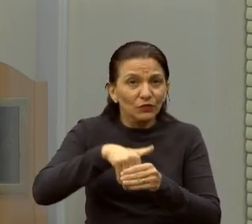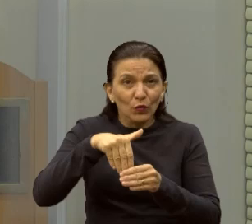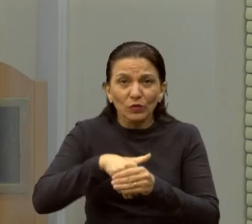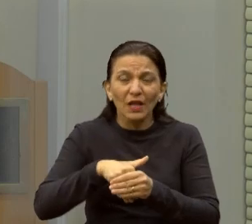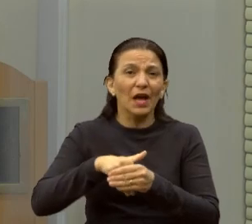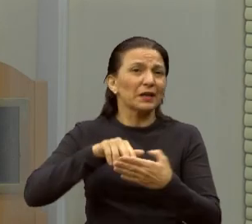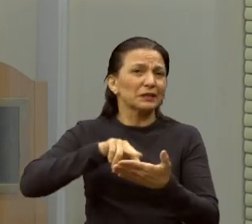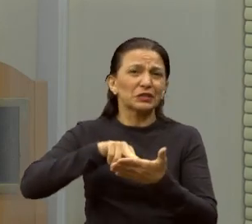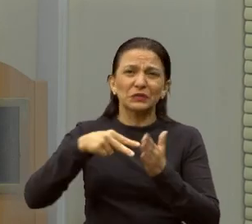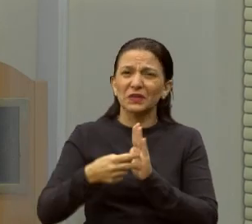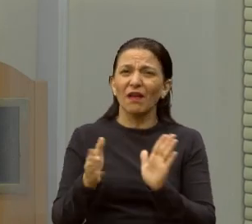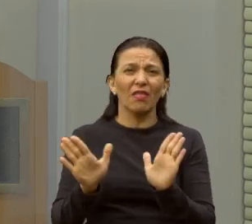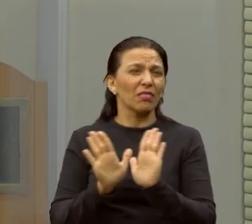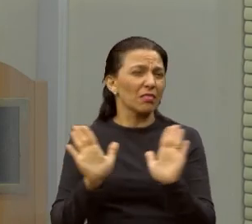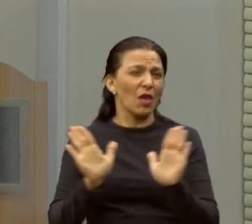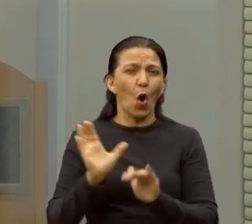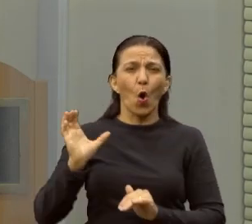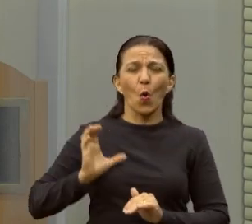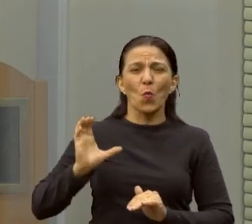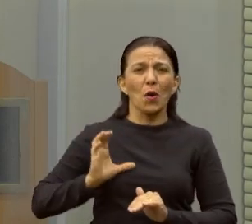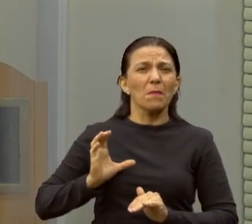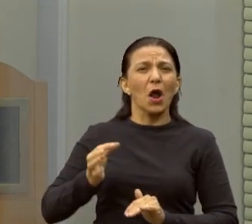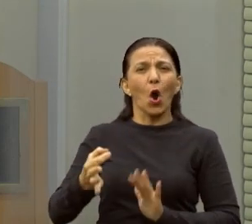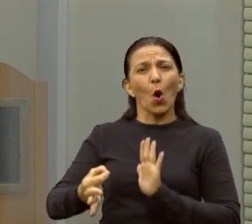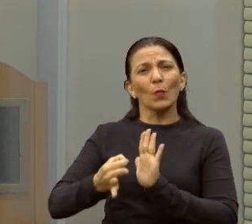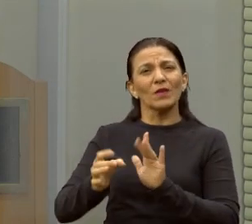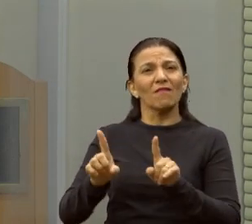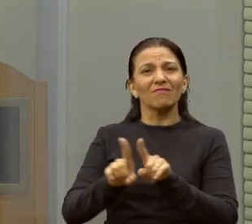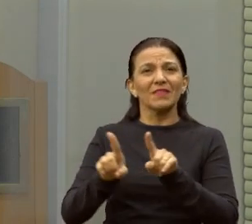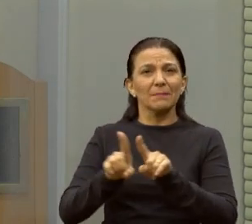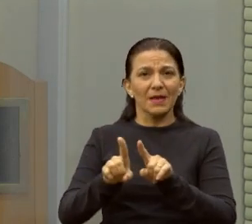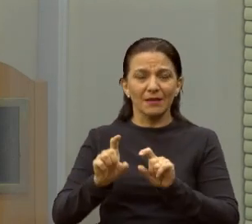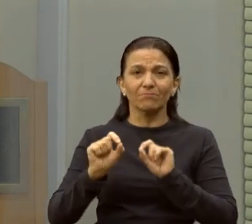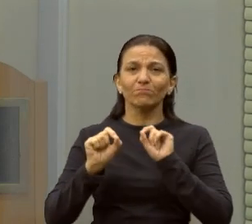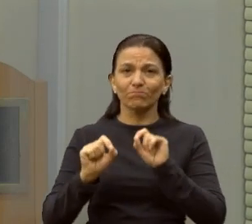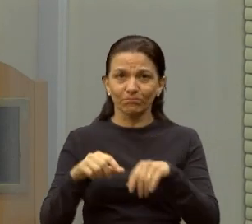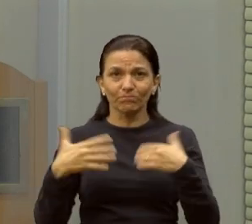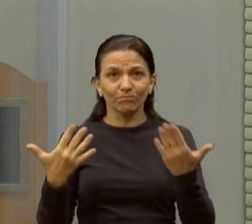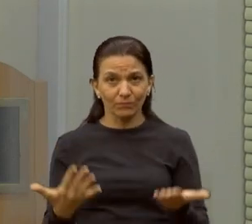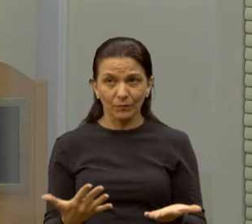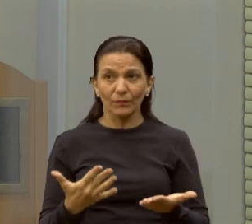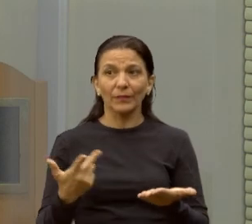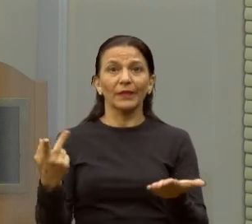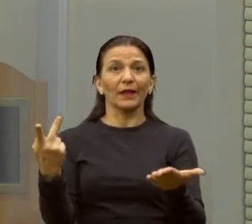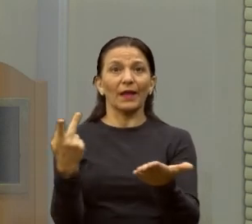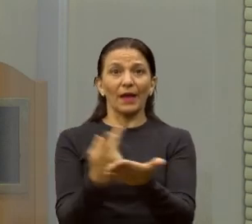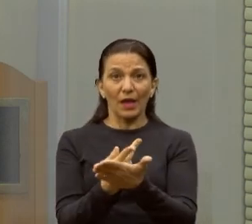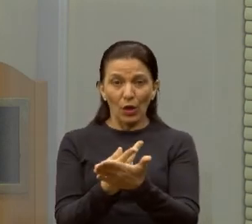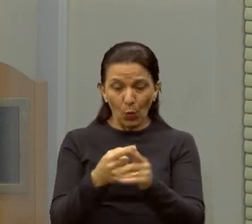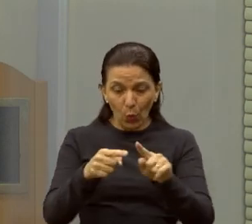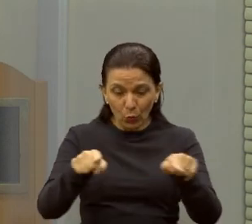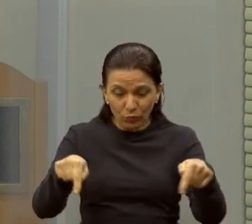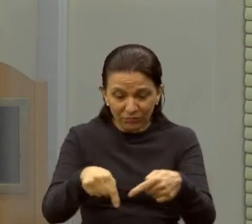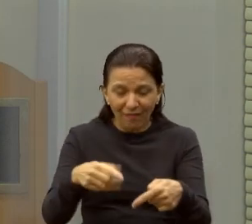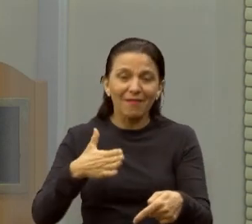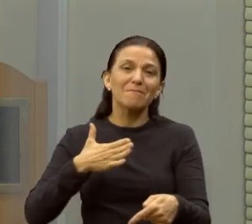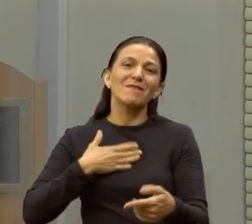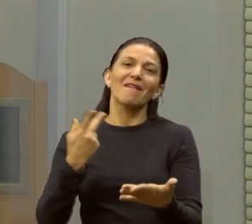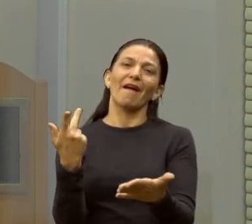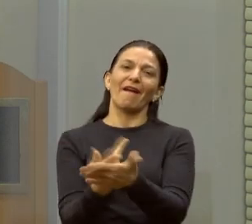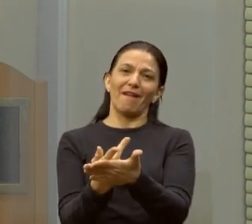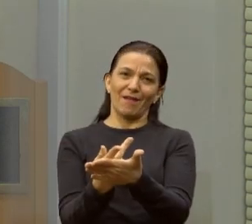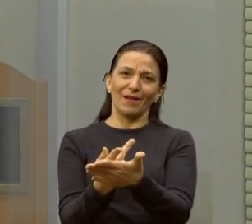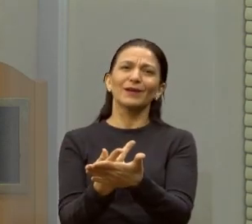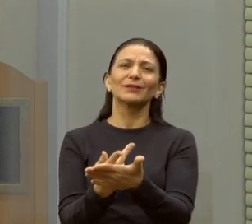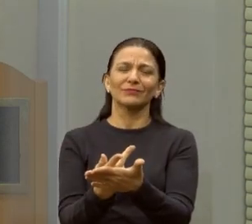nem posicionamento e com esse troféu ou seja o erro do meu gabinete